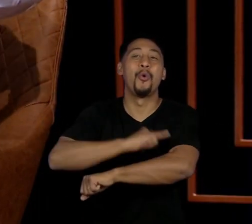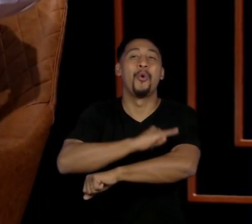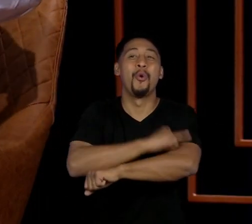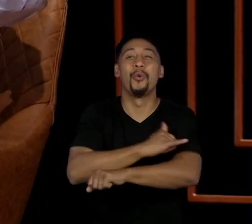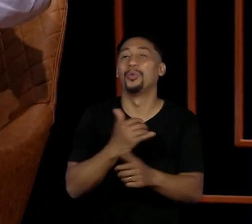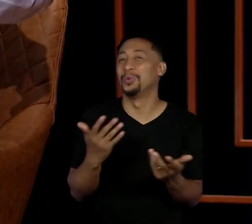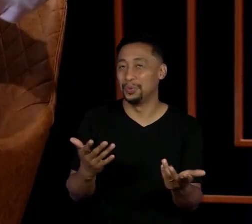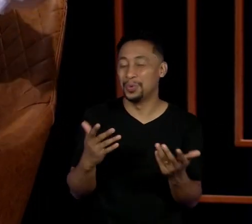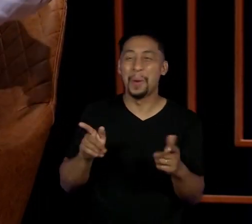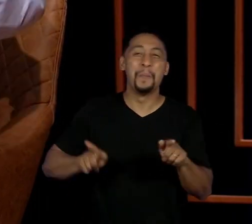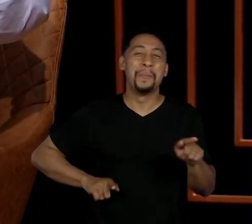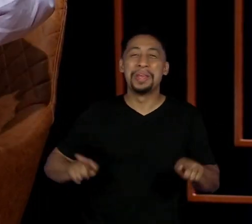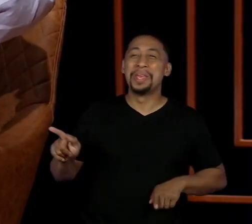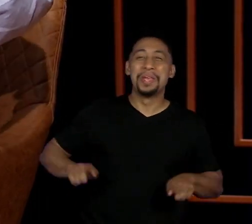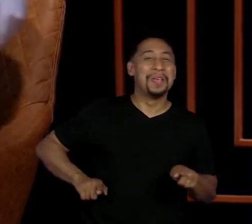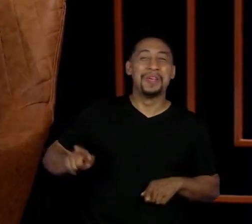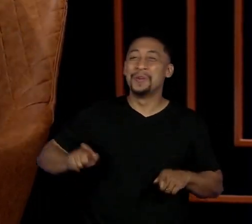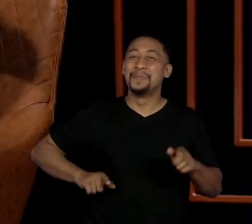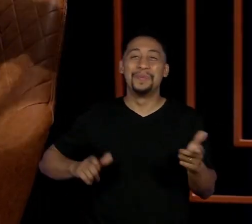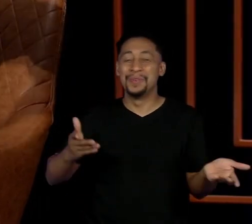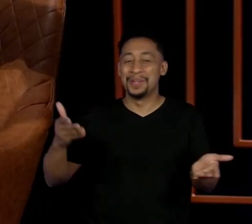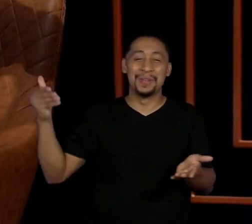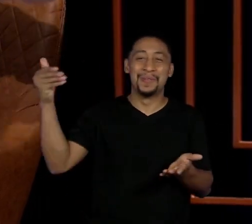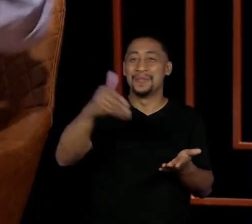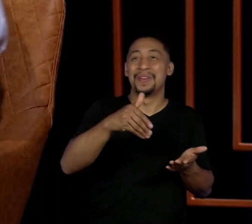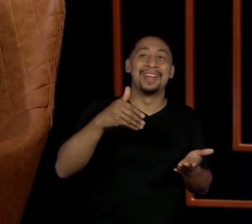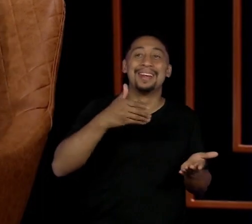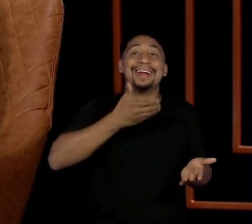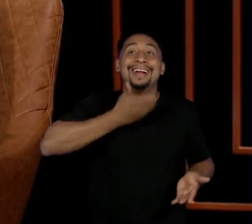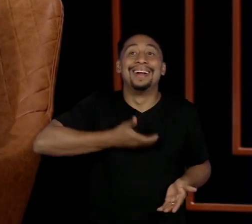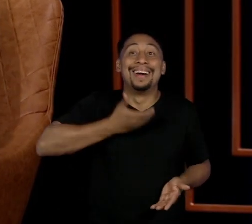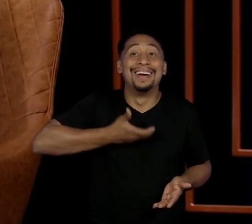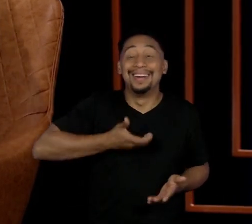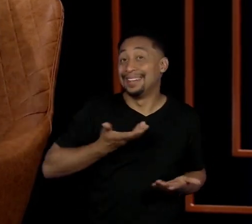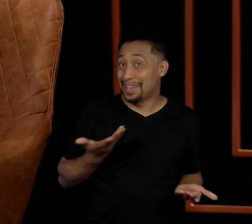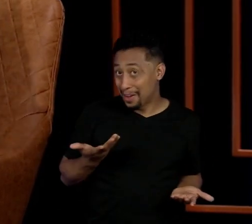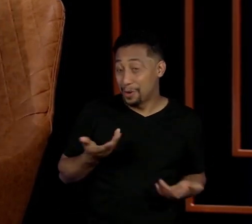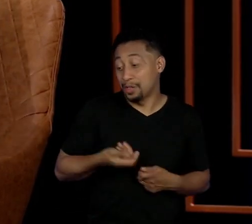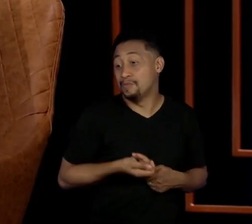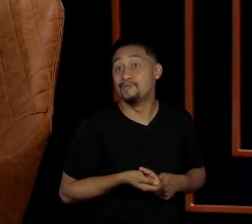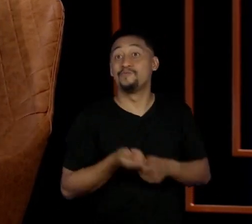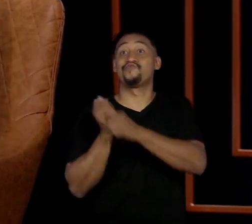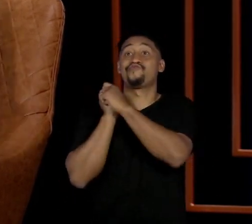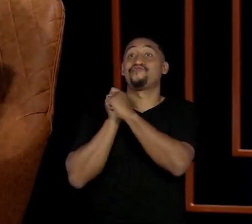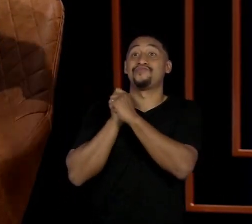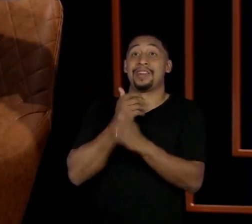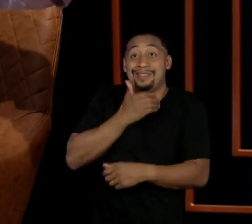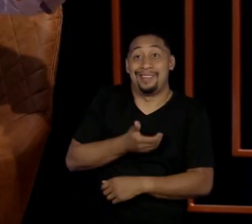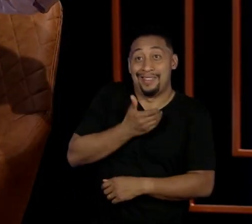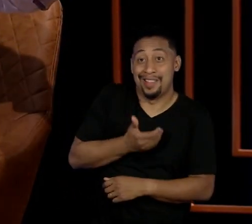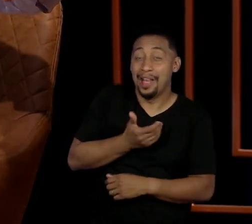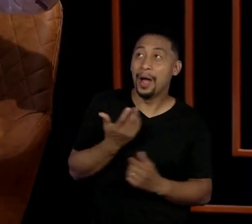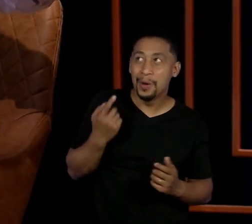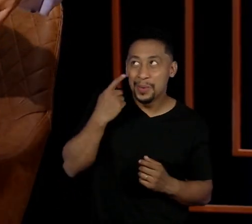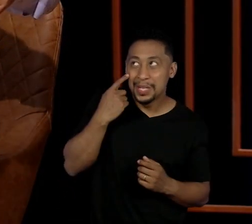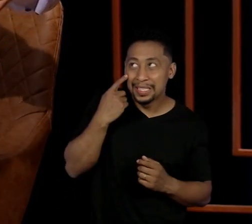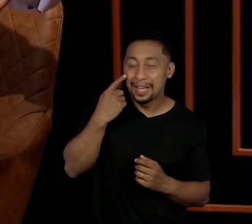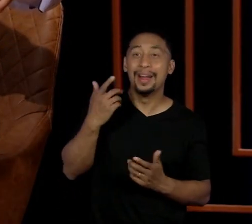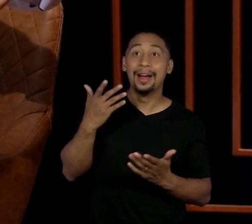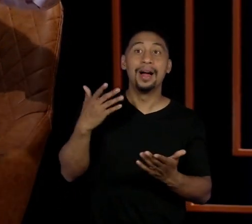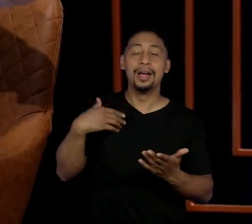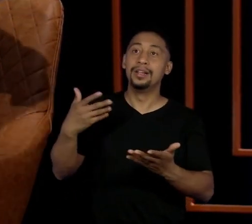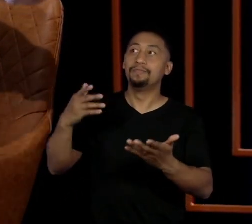o primo, o amigo, um tempo, de repente ele virou adulto. Aí quando ele chegou, é que ele se ligou, a gente passou a peça para ele, o